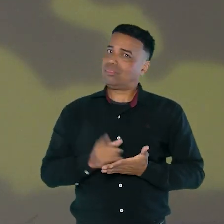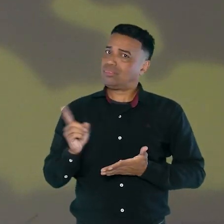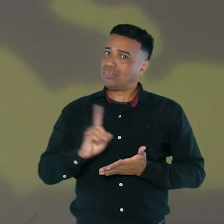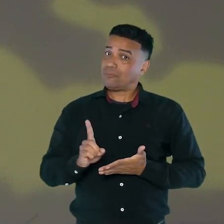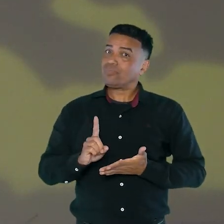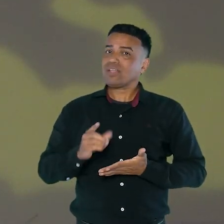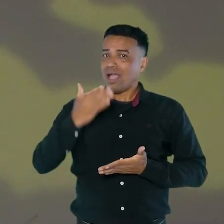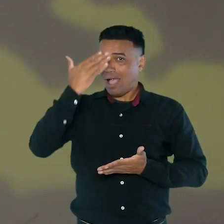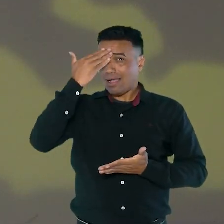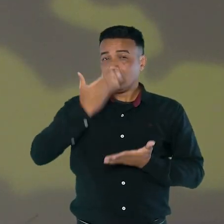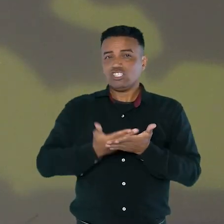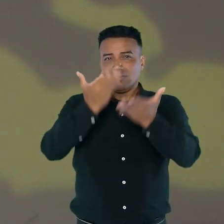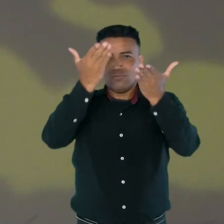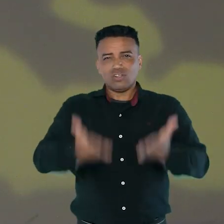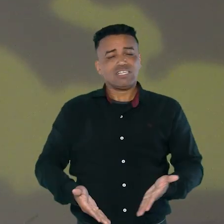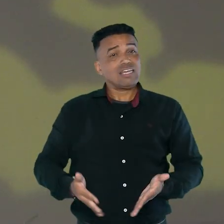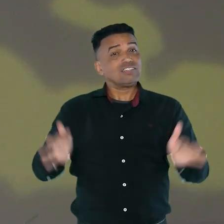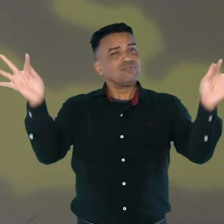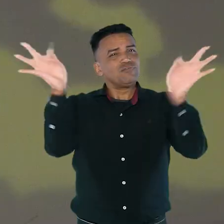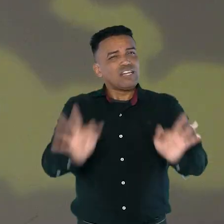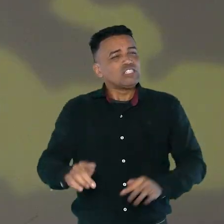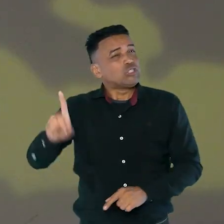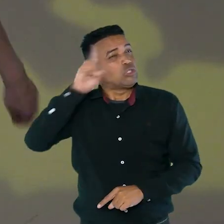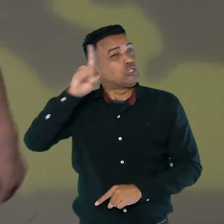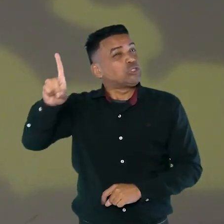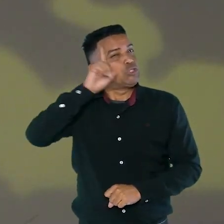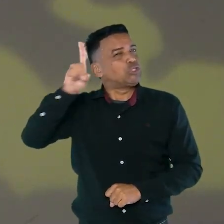nele, acredite em vocês. Feliz todo dia.